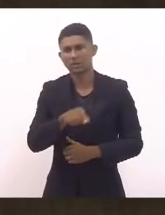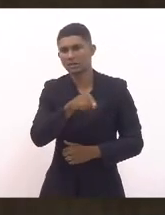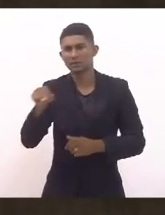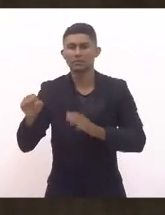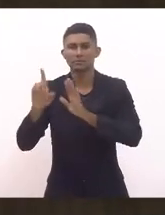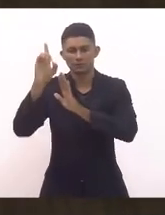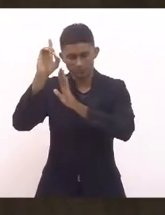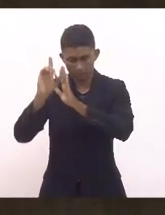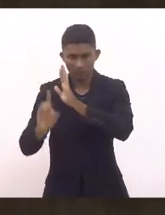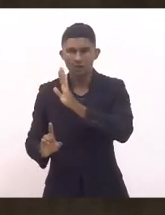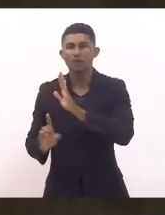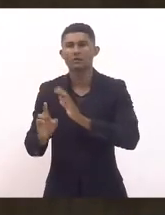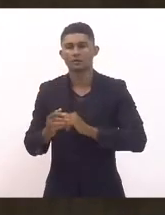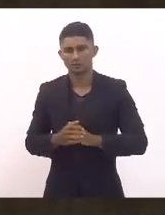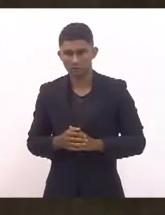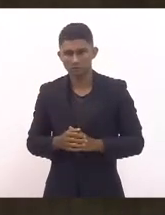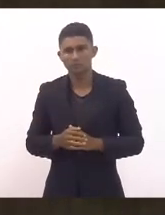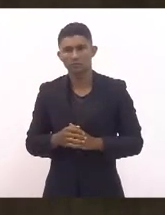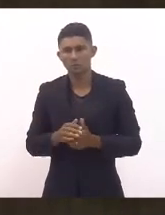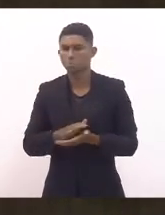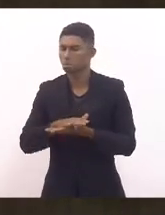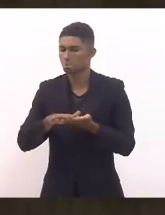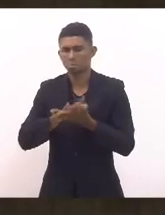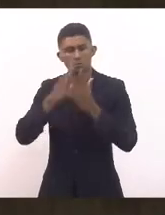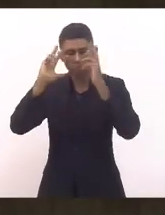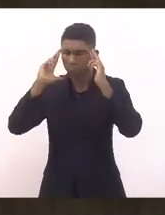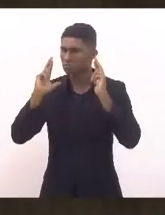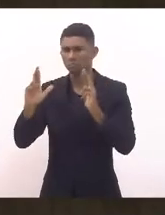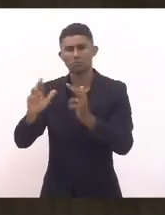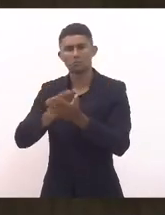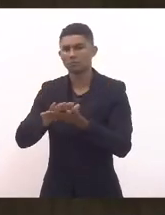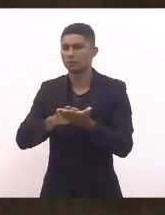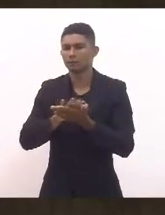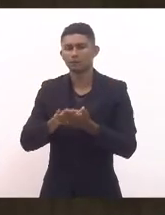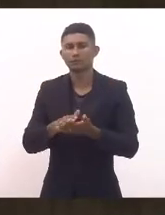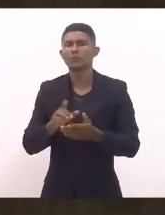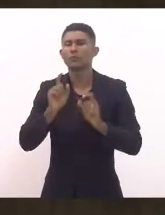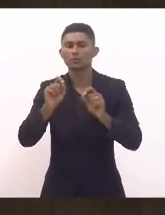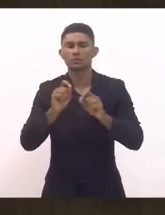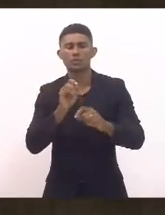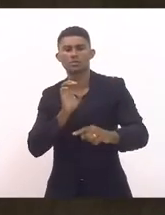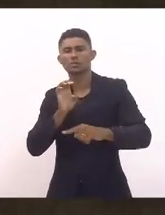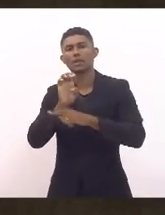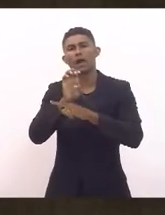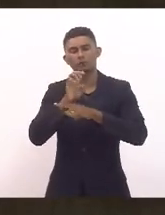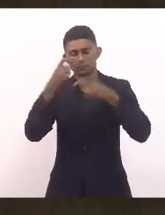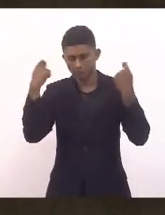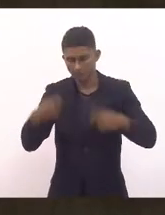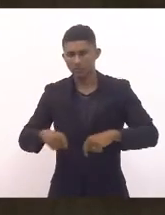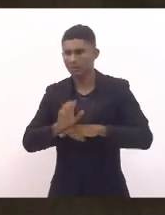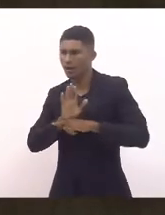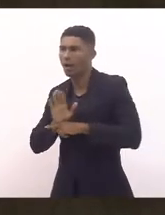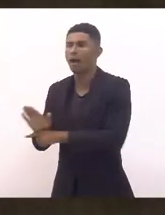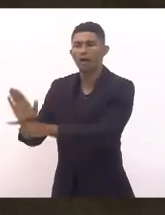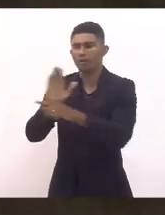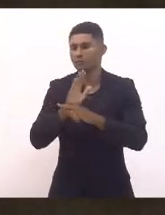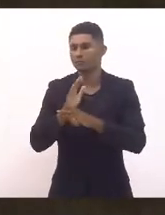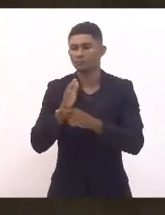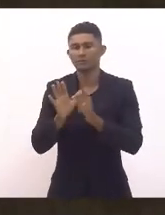direito mais básico, respeitado, que é ter o Estado assegurando a